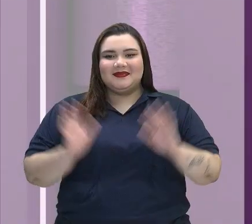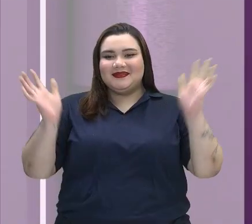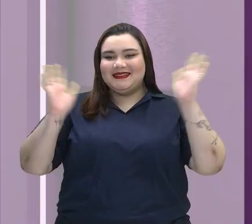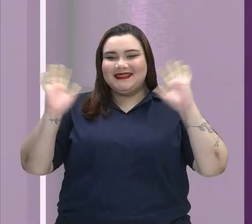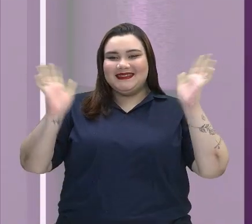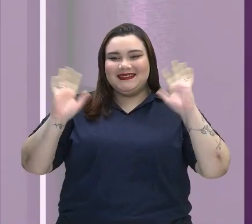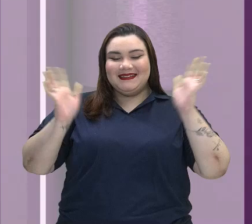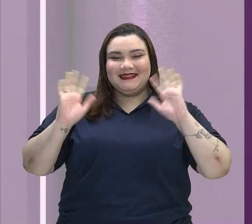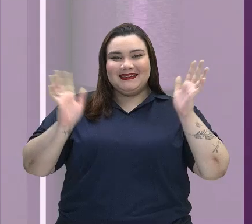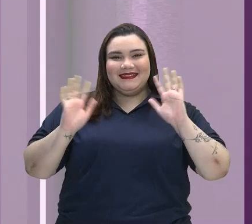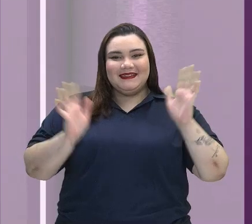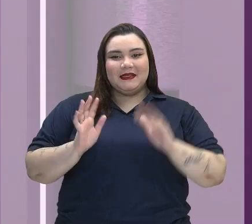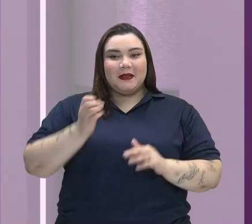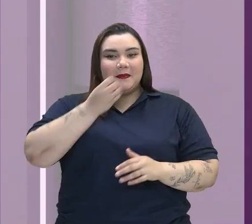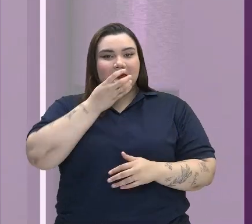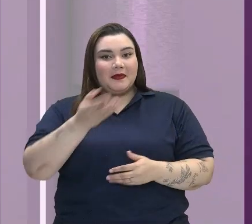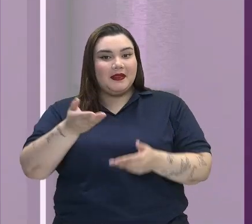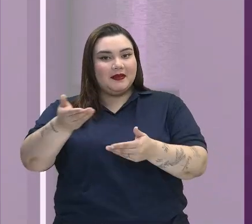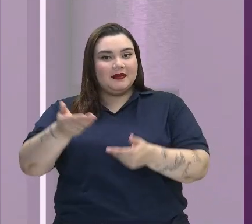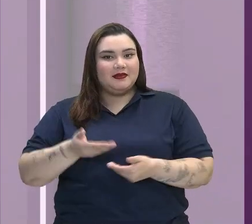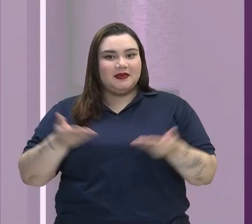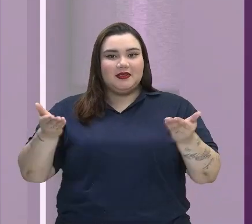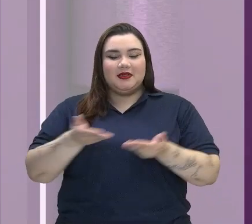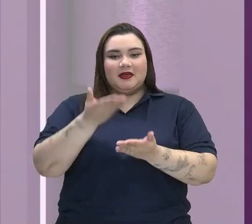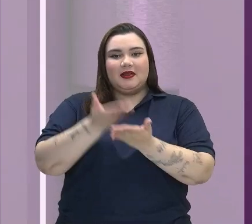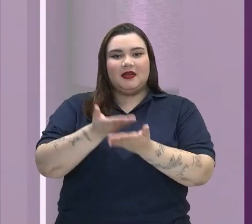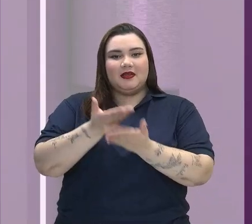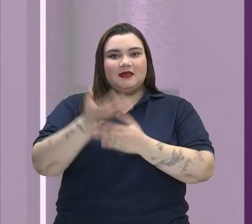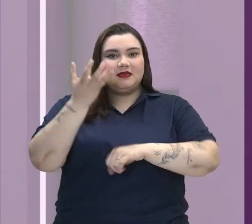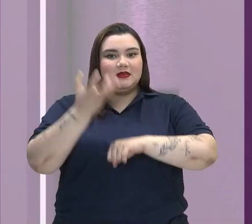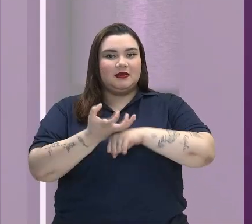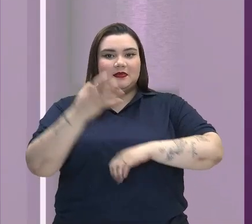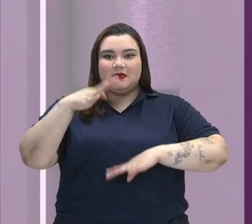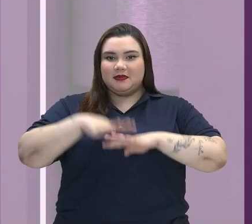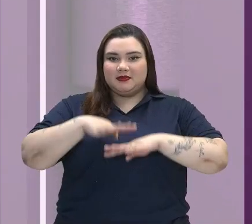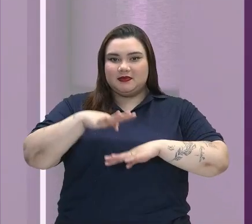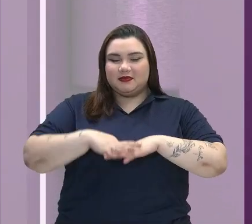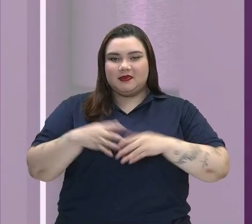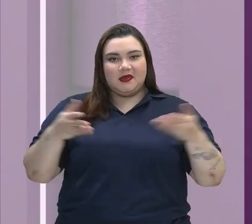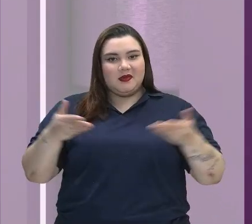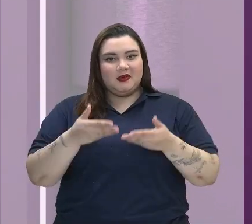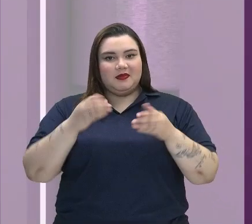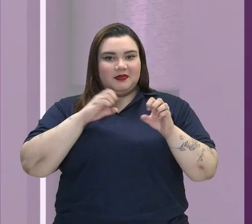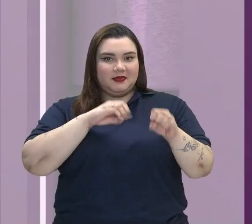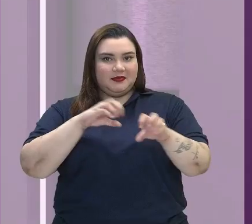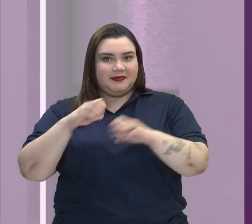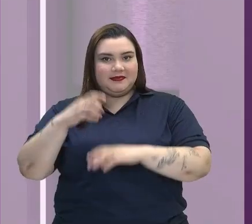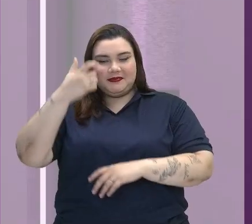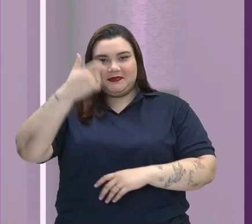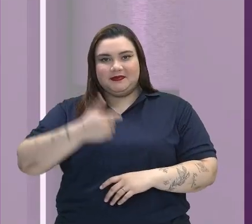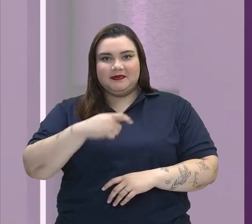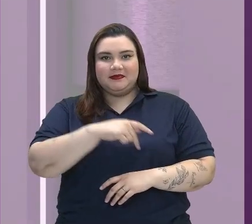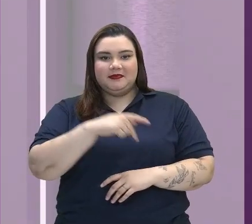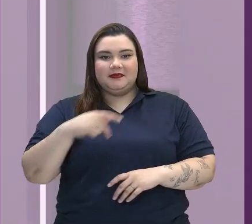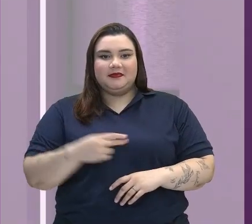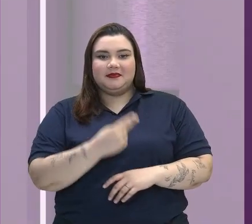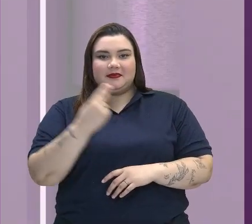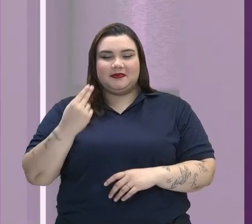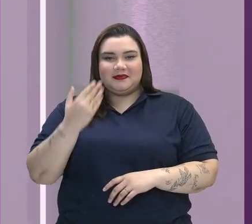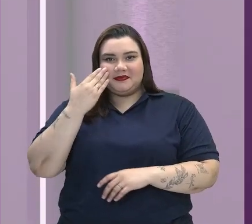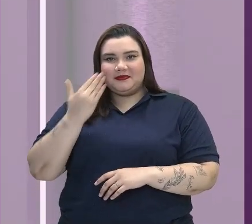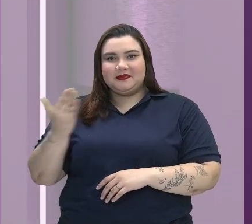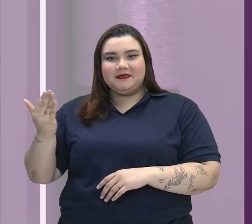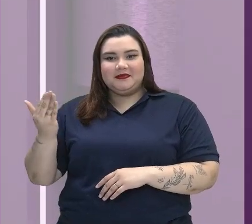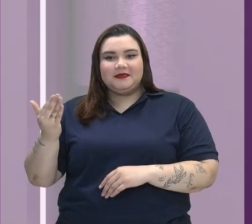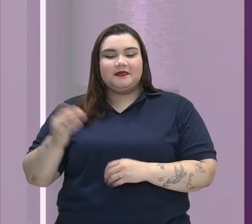Olá, olá, bem-vindos então a uma aula do componente de matemática. Estarei aqui com vocês, professora Valcineide Malta.